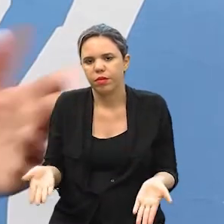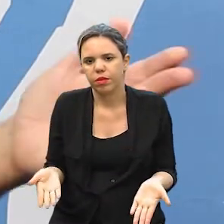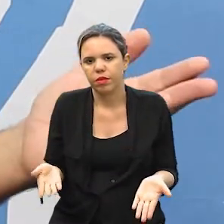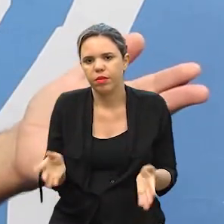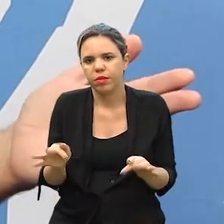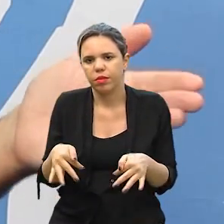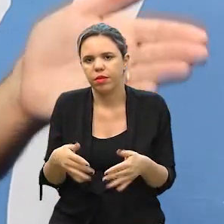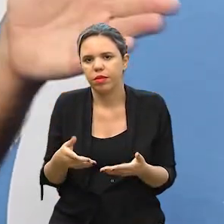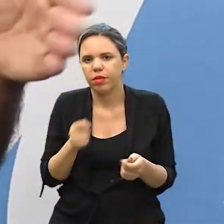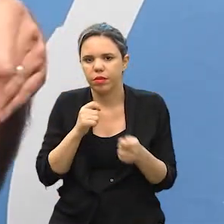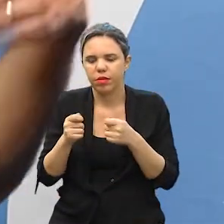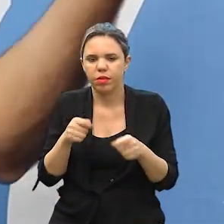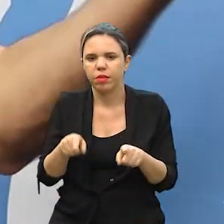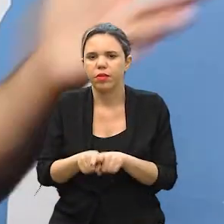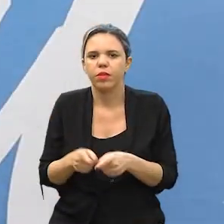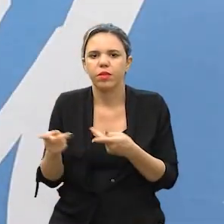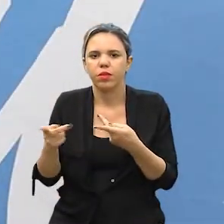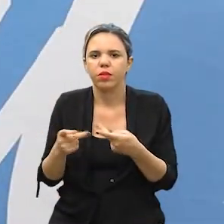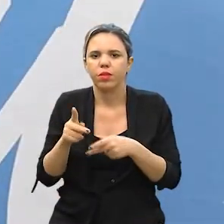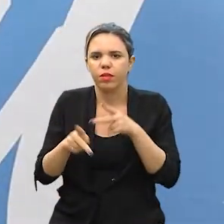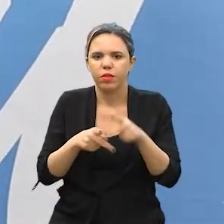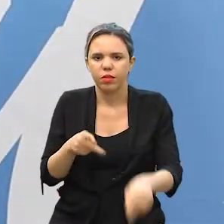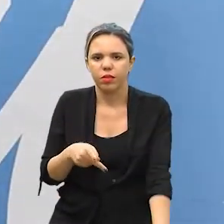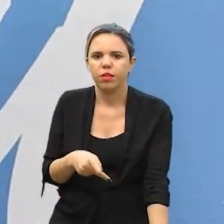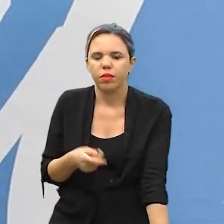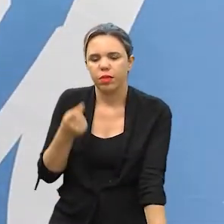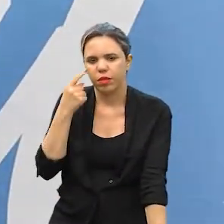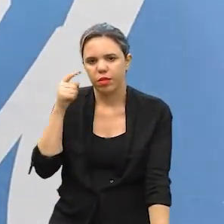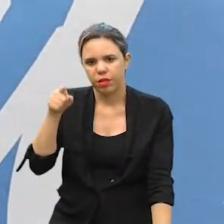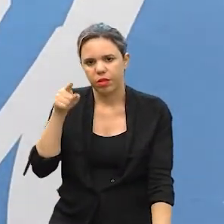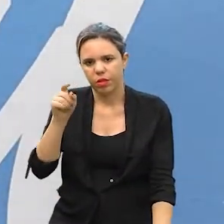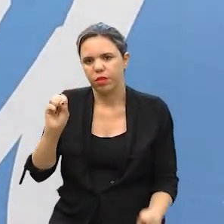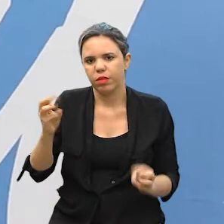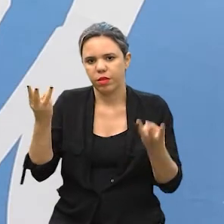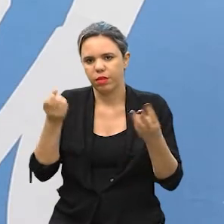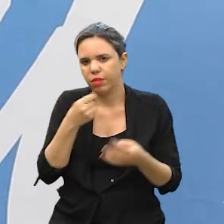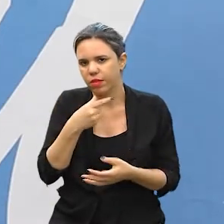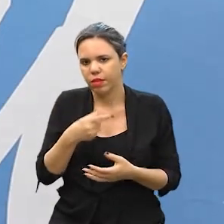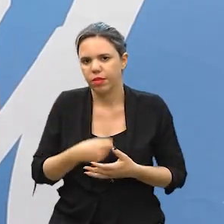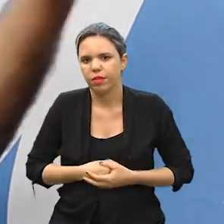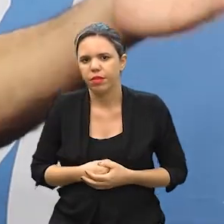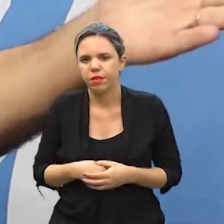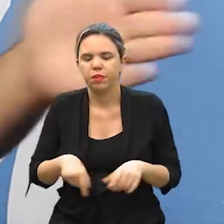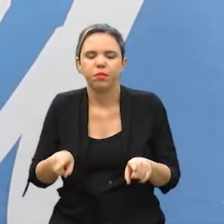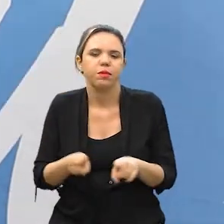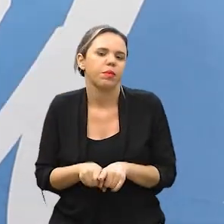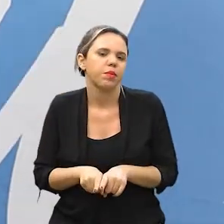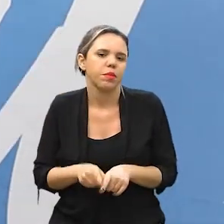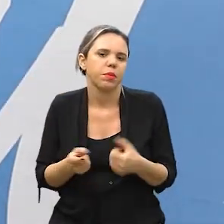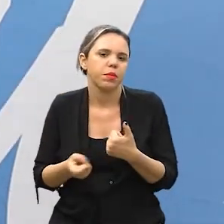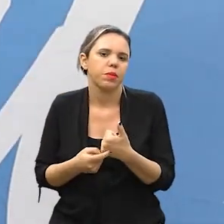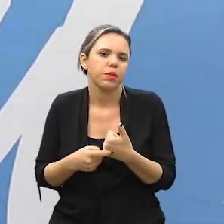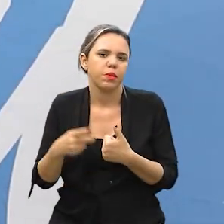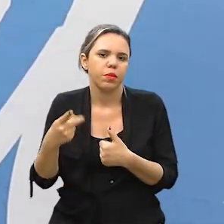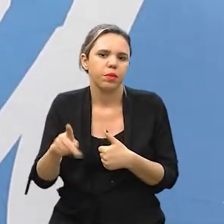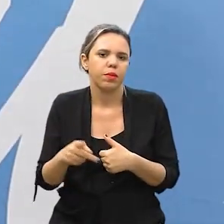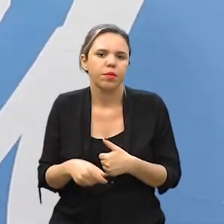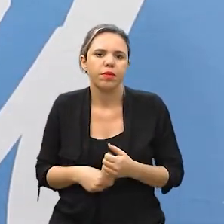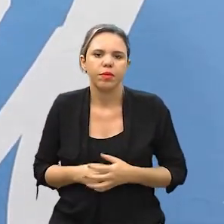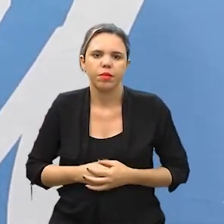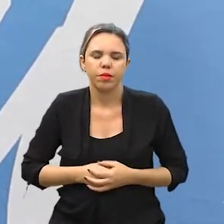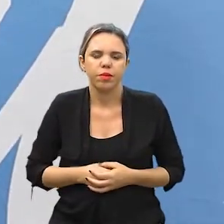gente finalizar a entrevista também, convidando o pessoal para assistir o seu show e também seguir você nas suas